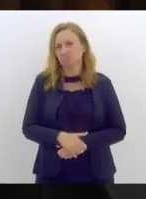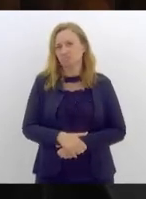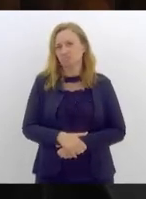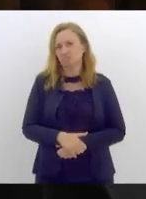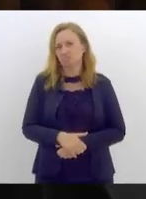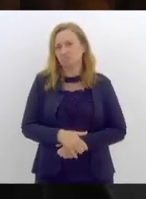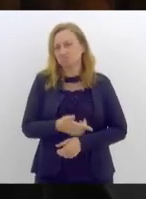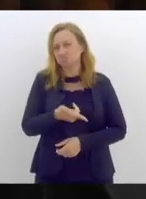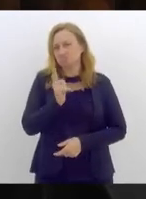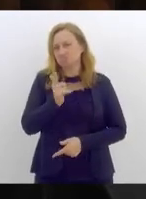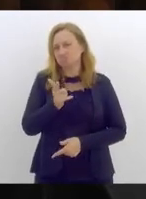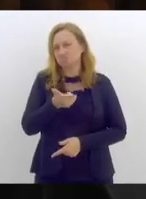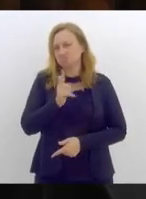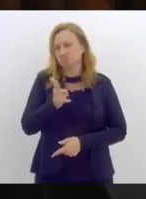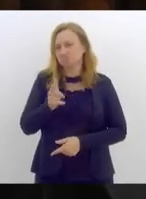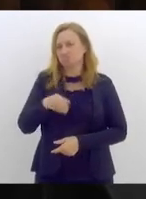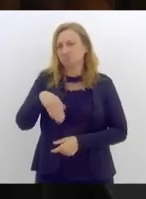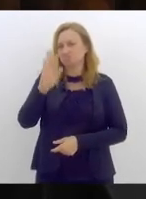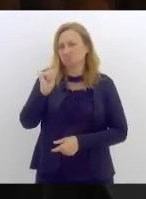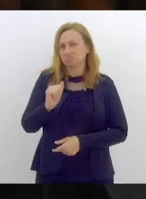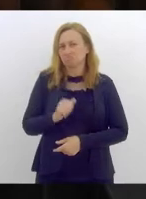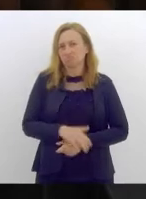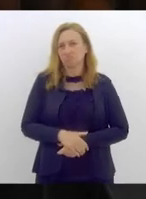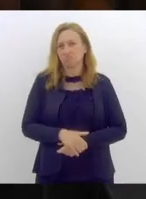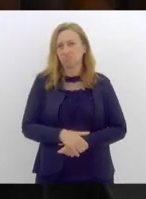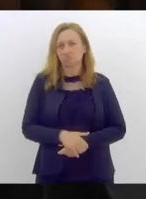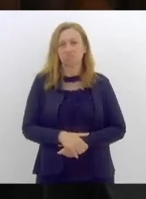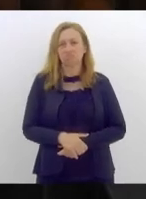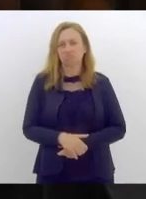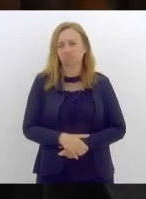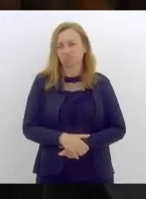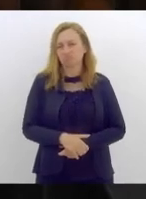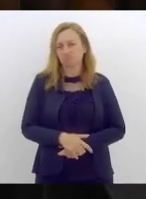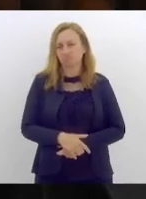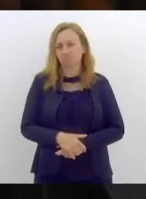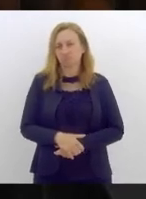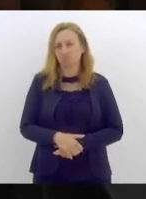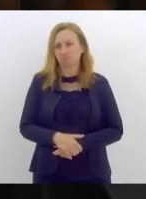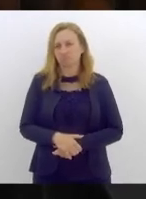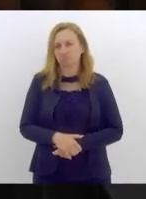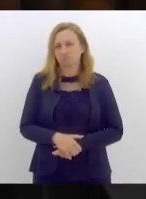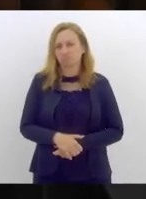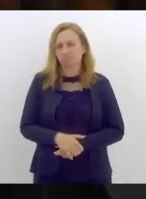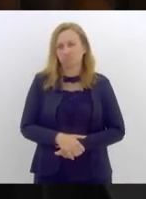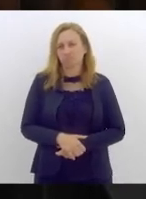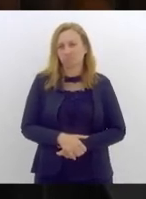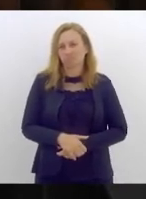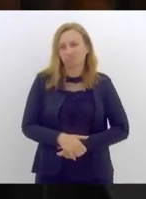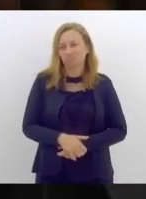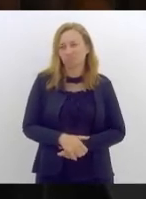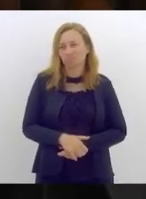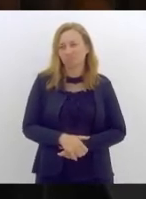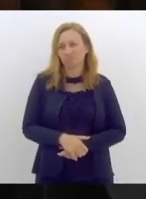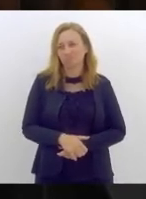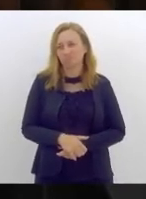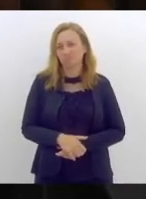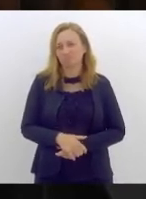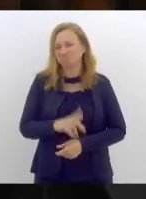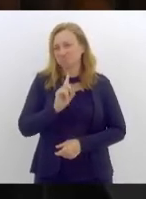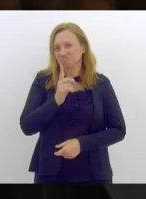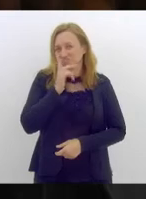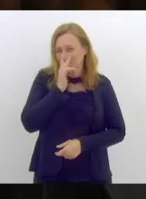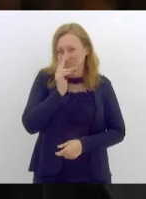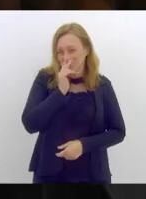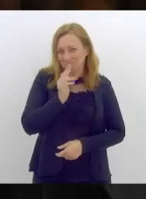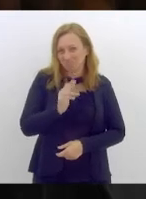Com balas e granadas nem com tiros e pontapés nem com mortes essa não me parece